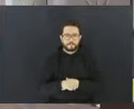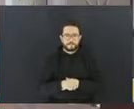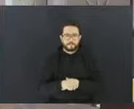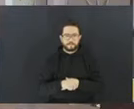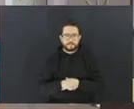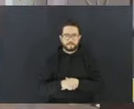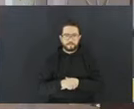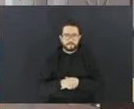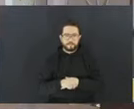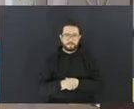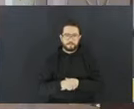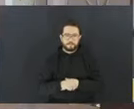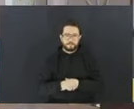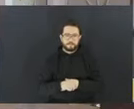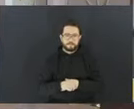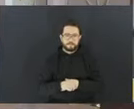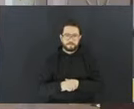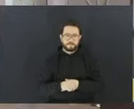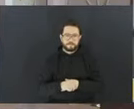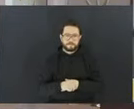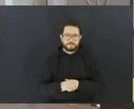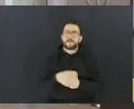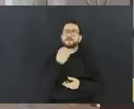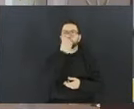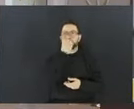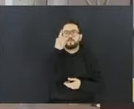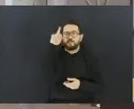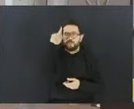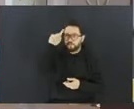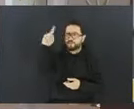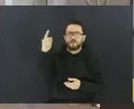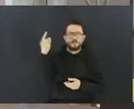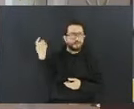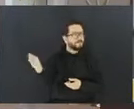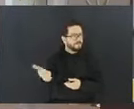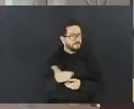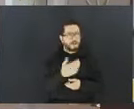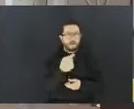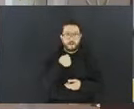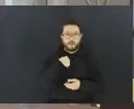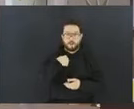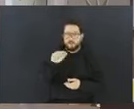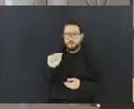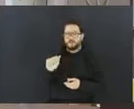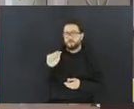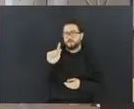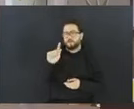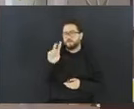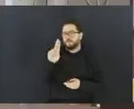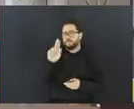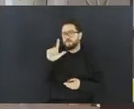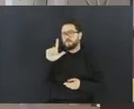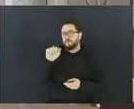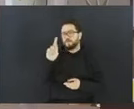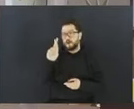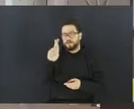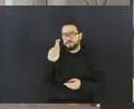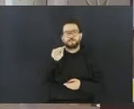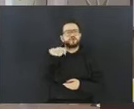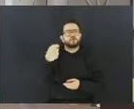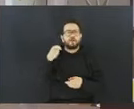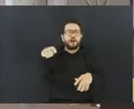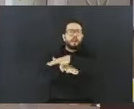Bom dia a todos, capitão Goulart, comandante da AIFO. A respeito das aglomerações percebidas em diversos